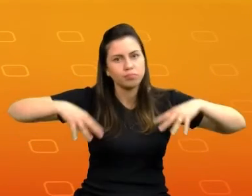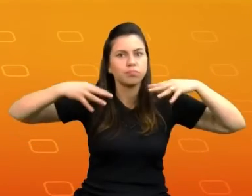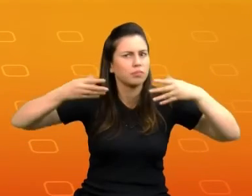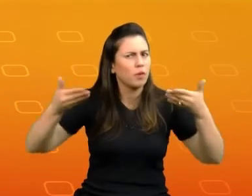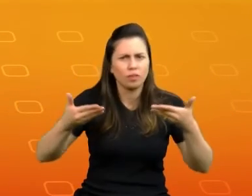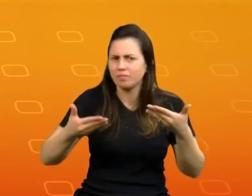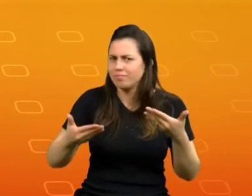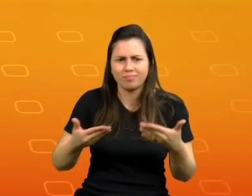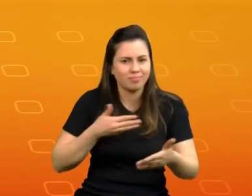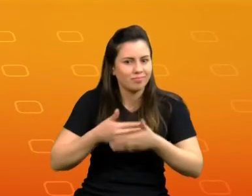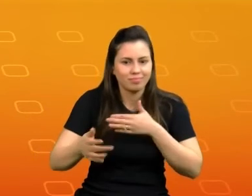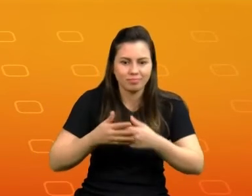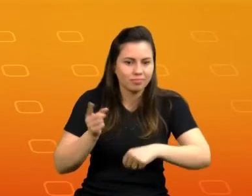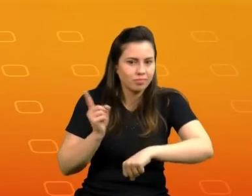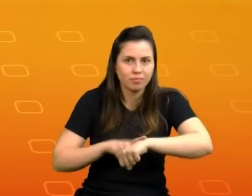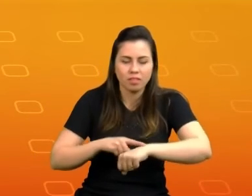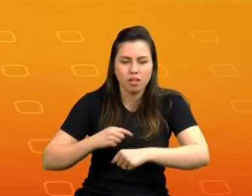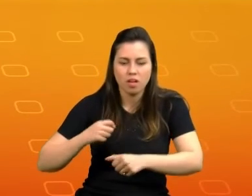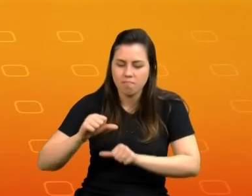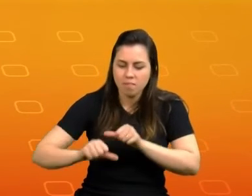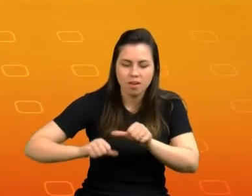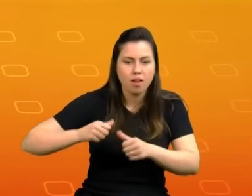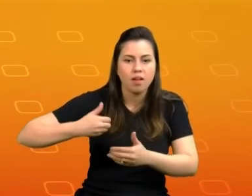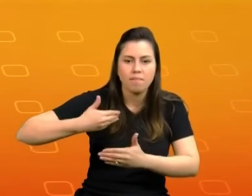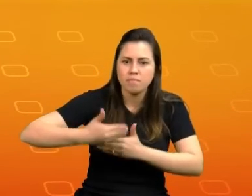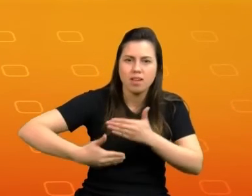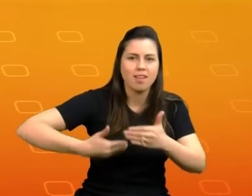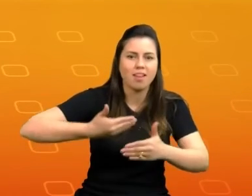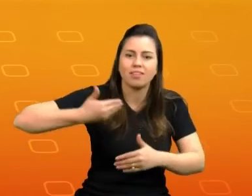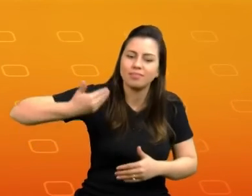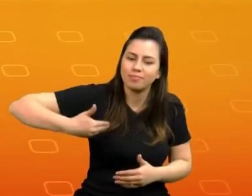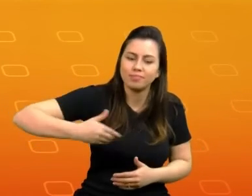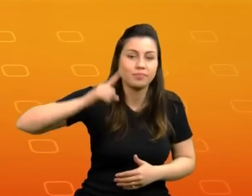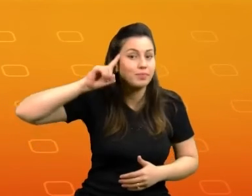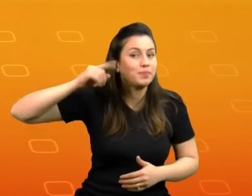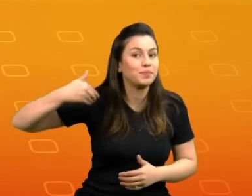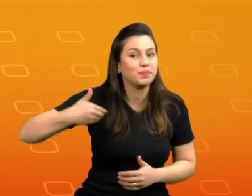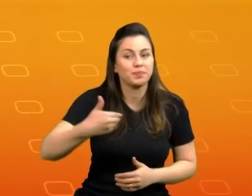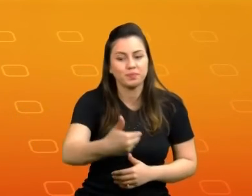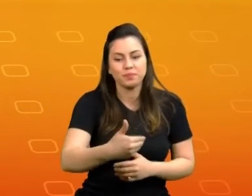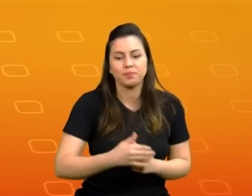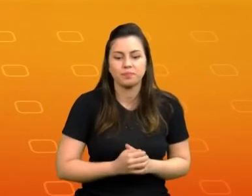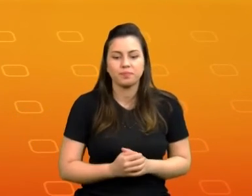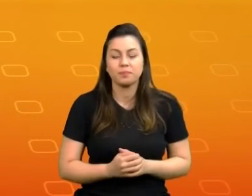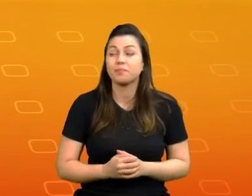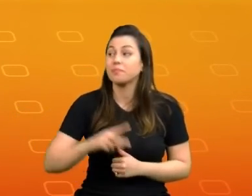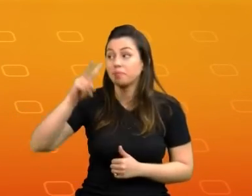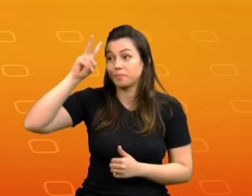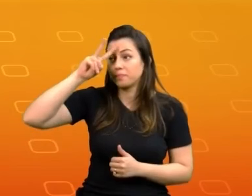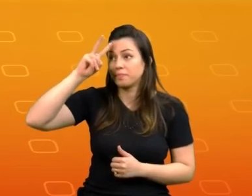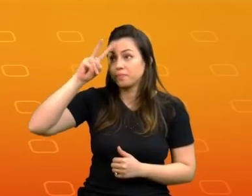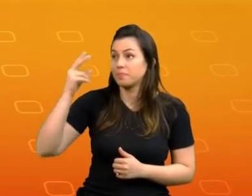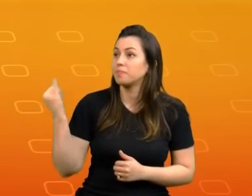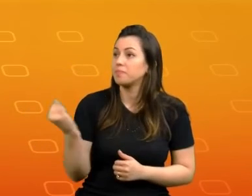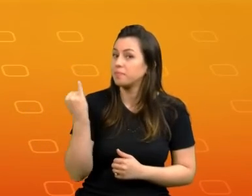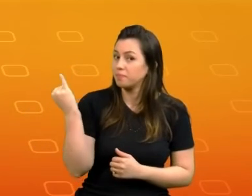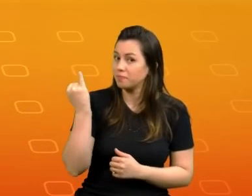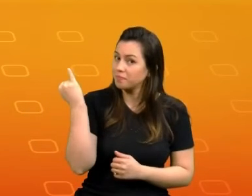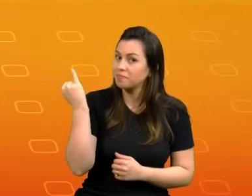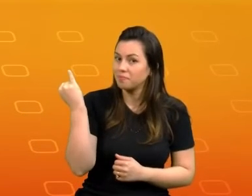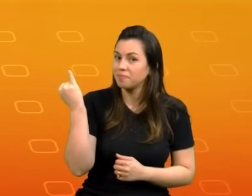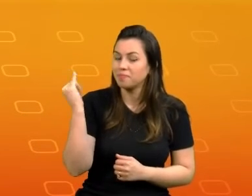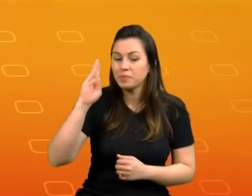acho que agora só ficar perene hoje é dia de gente não vou me esquecer não vamos esquecer um fato muito importante aí principalmente para